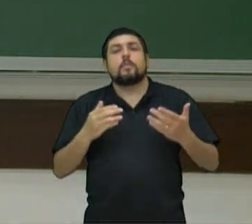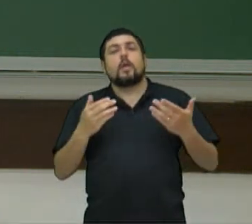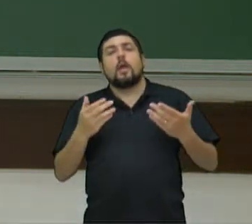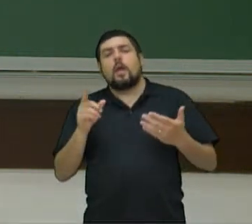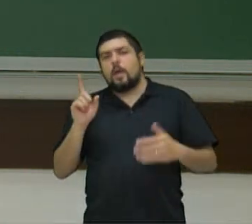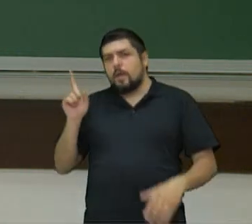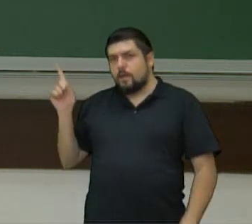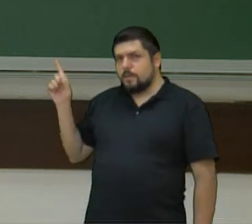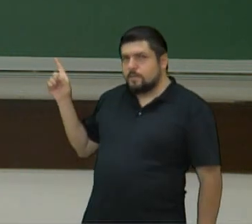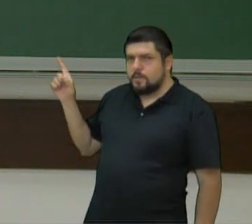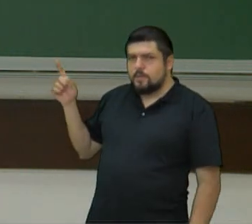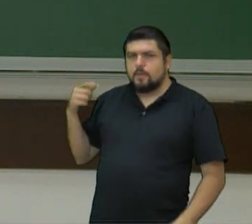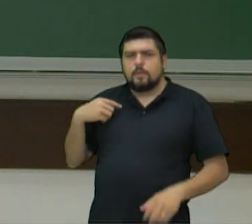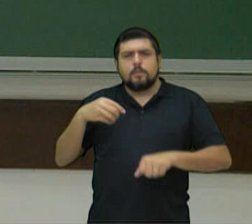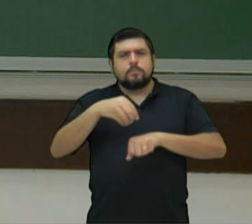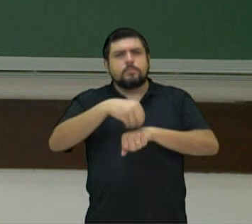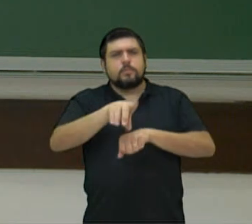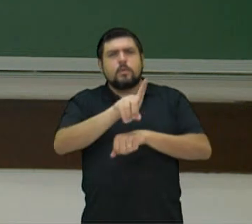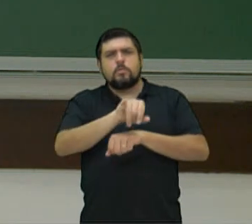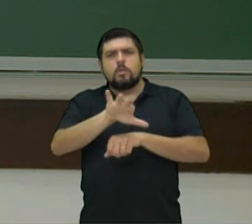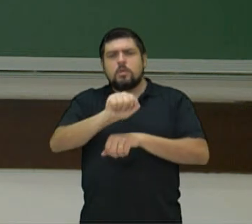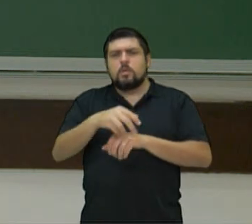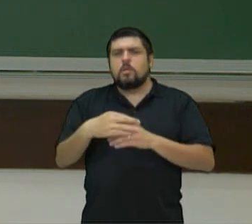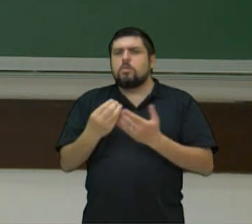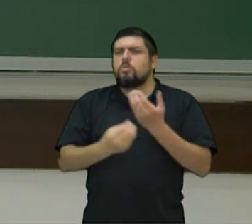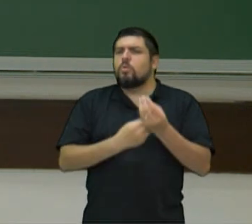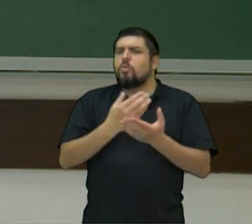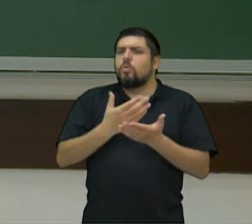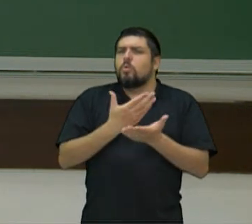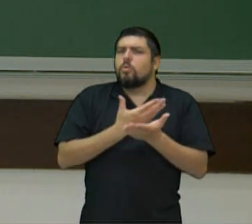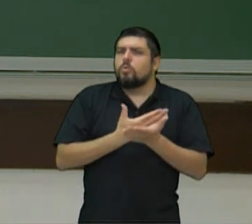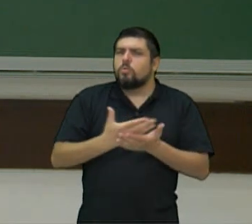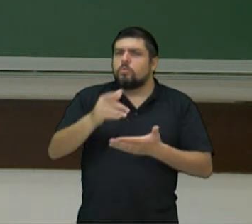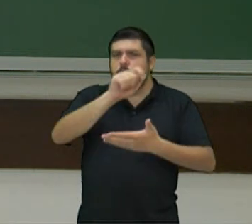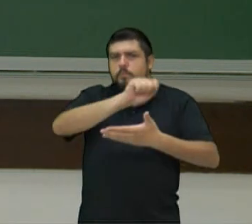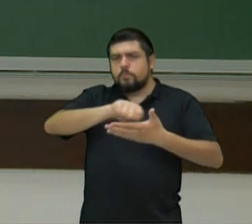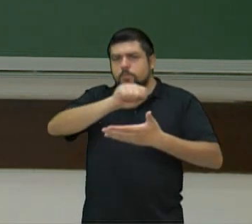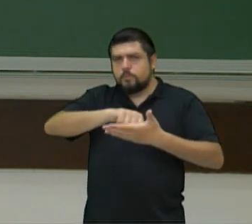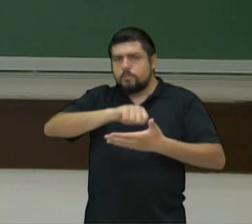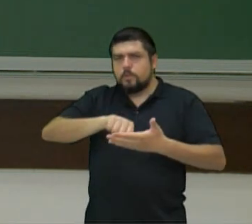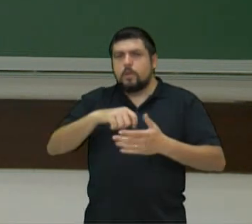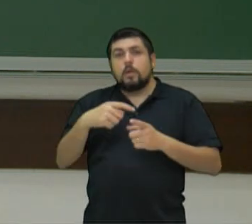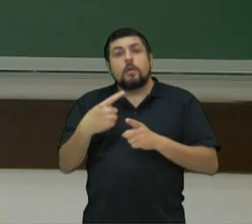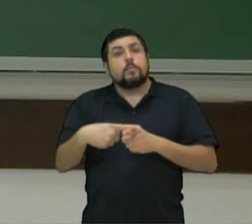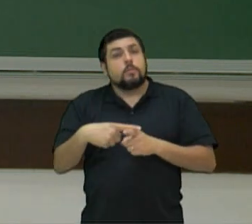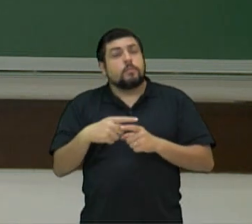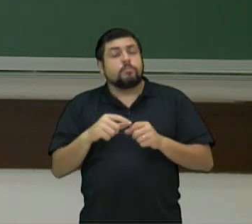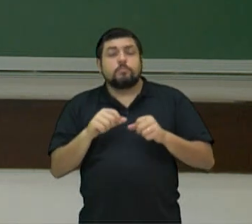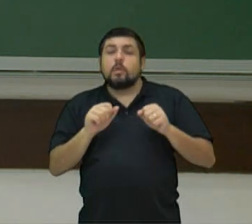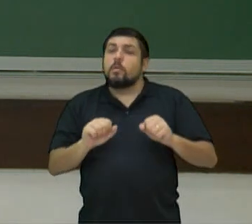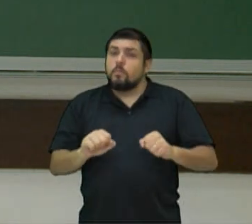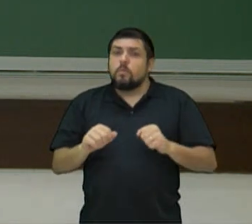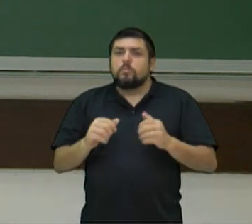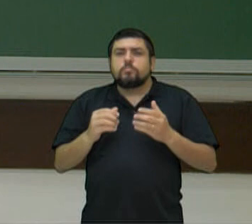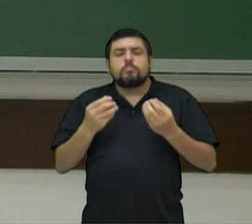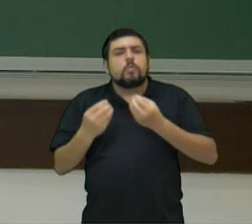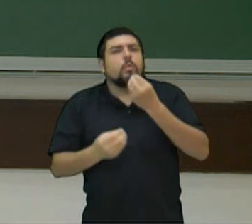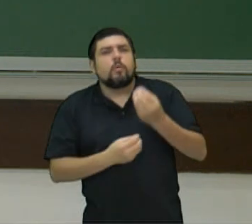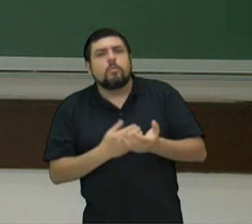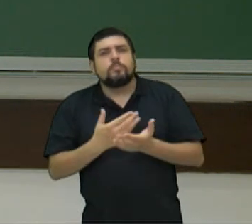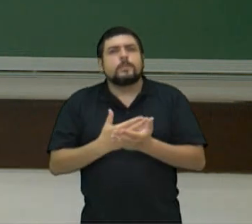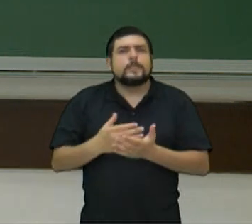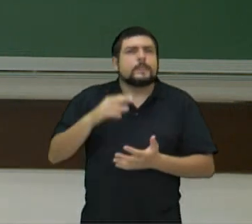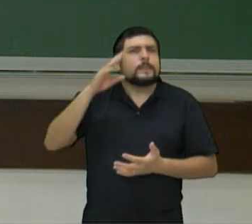algumas ideias, algumas dicas para você começar essas frases, porque talvez você tenha dificuldade de iniciar a frase.